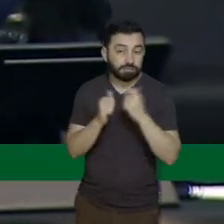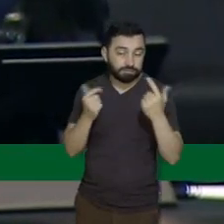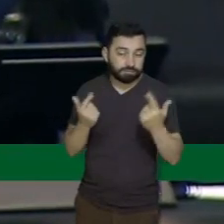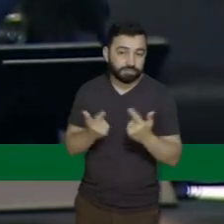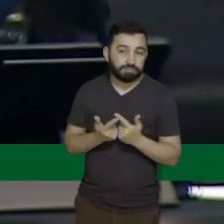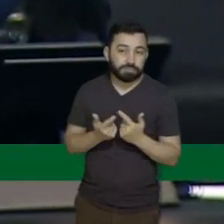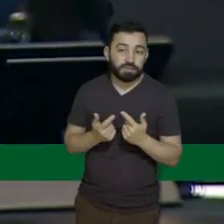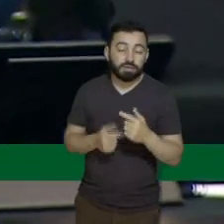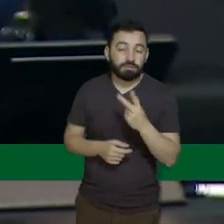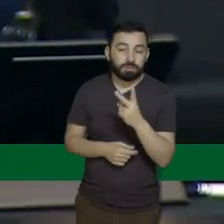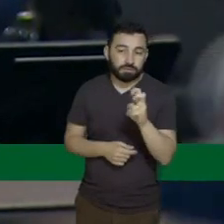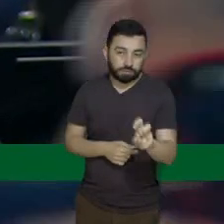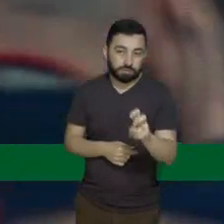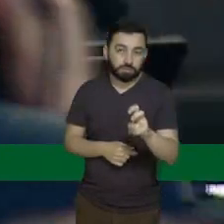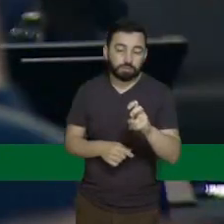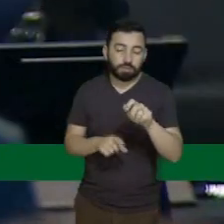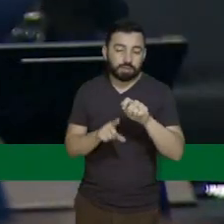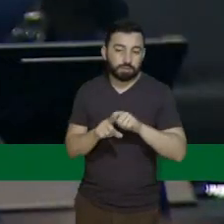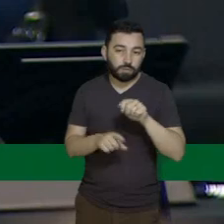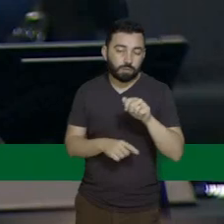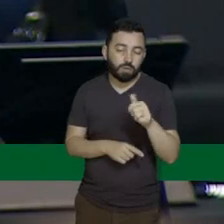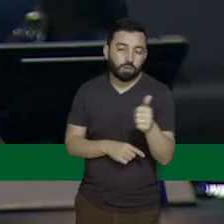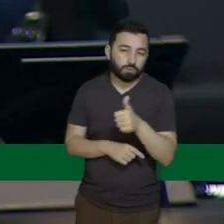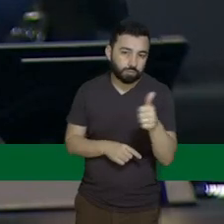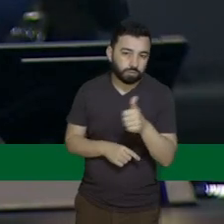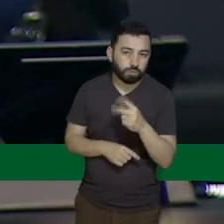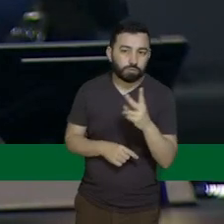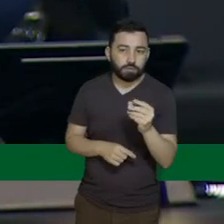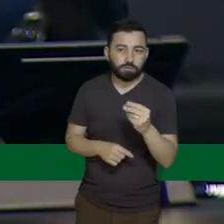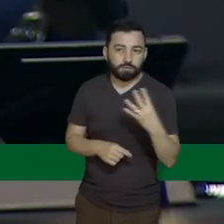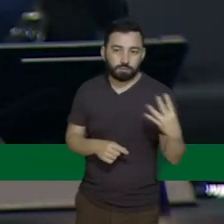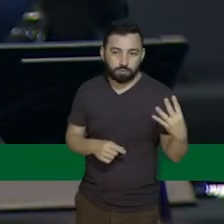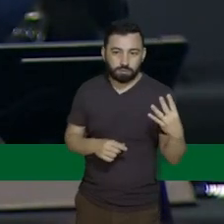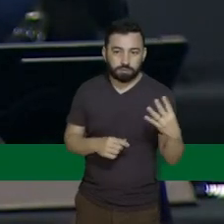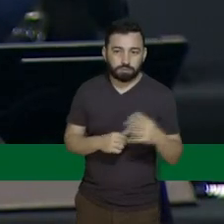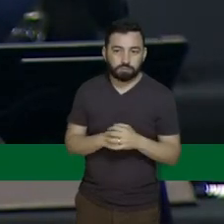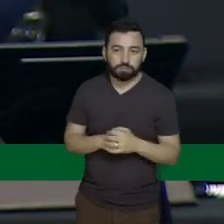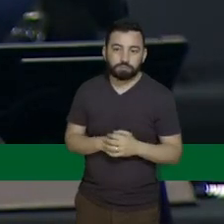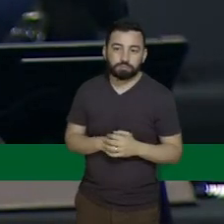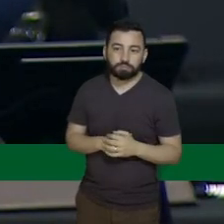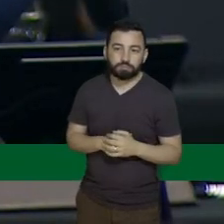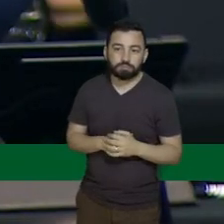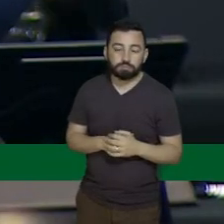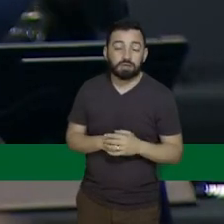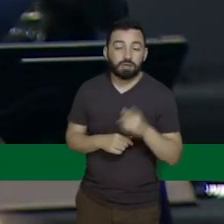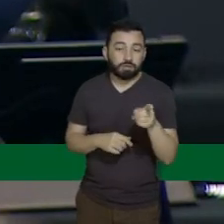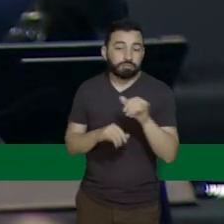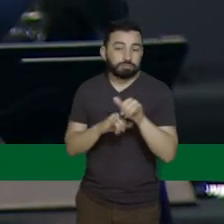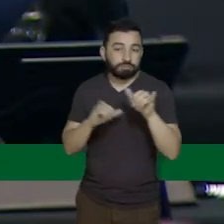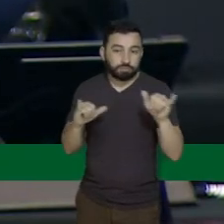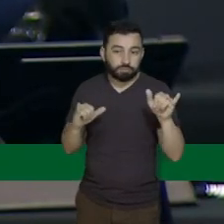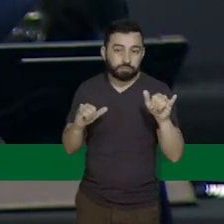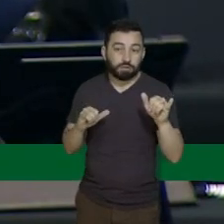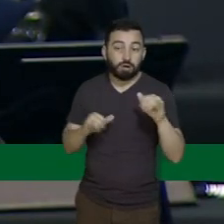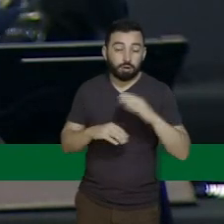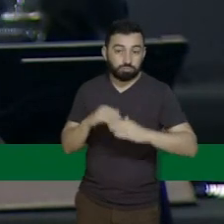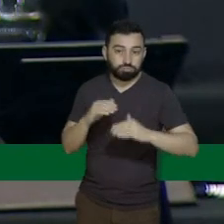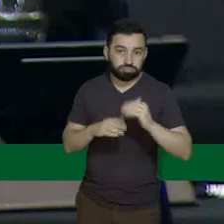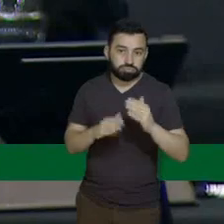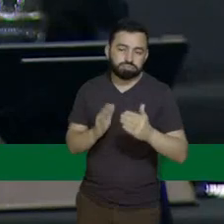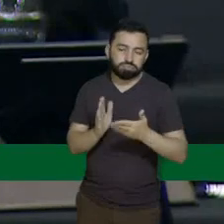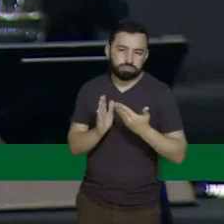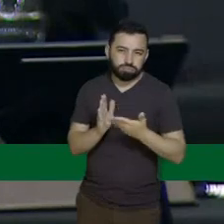Florianópolis, 25/11/2024. A Sherry lança a obra Lesc 190